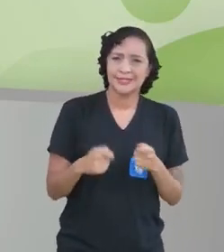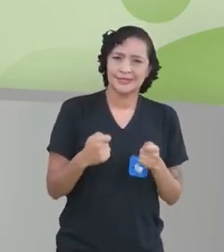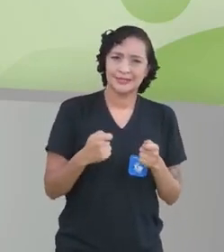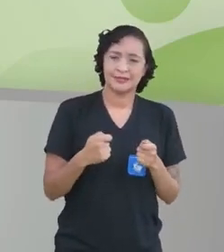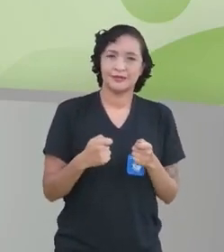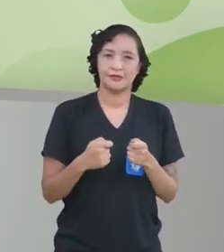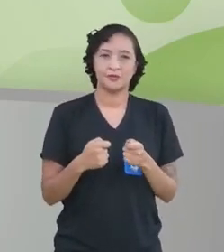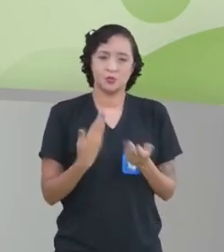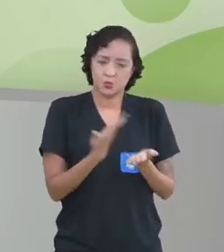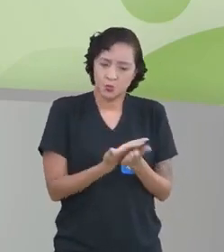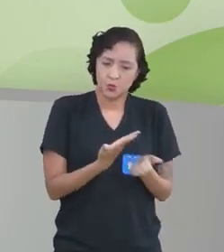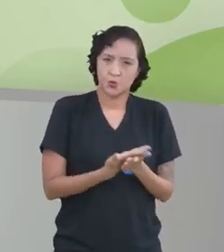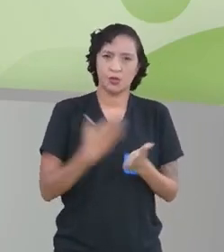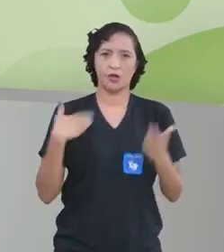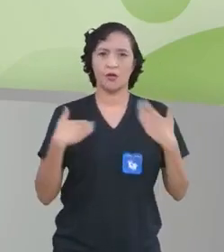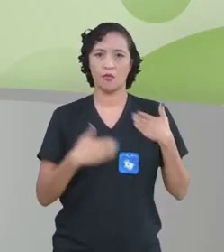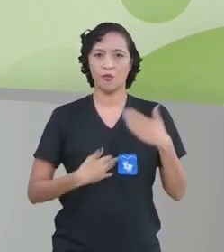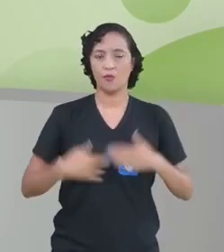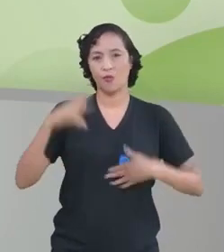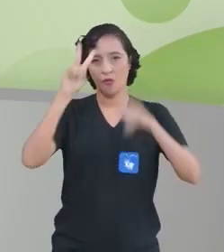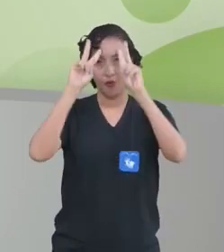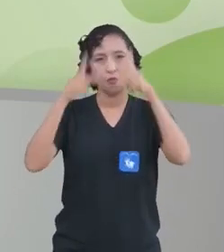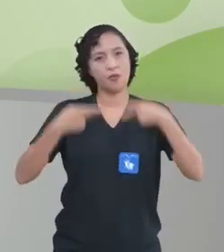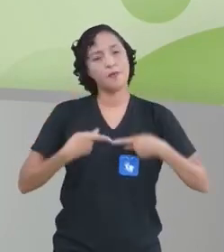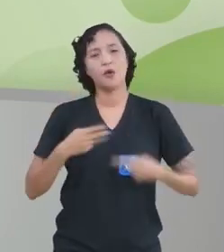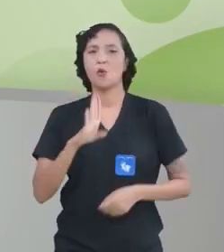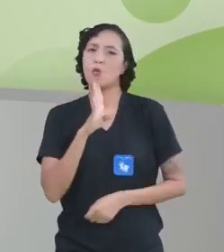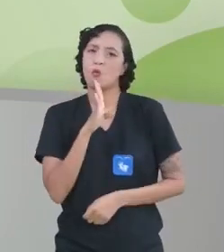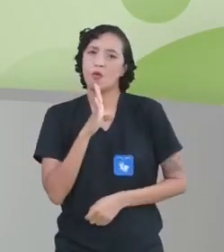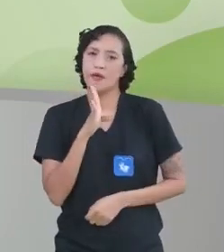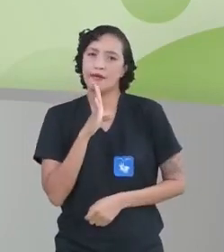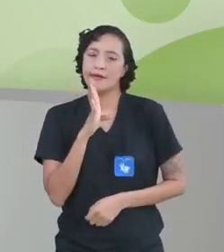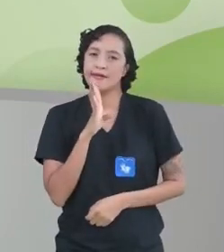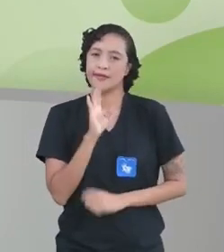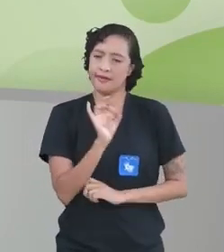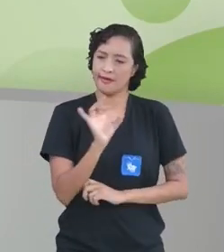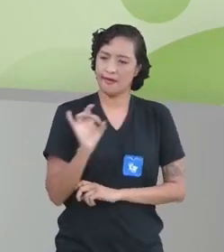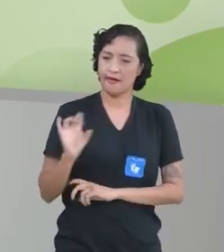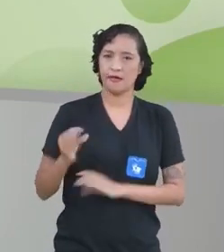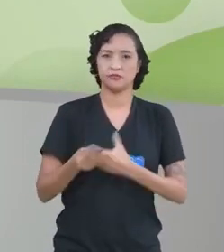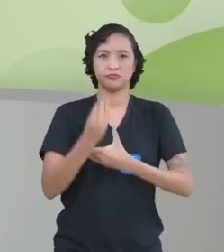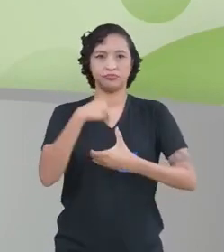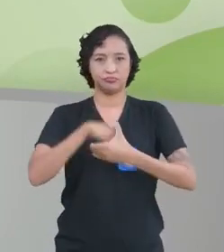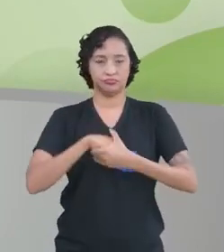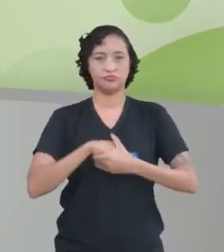do corpo humano, conhecer que os nossos órgãos têm toda essa estrutura.